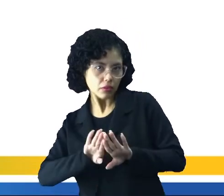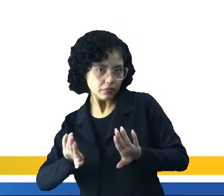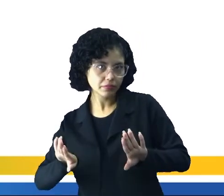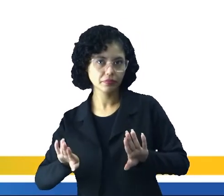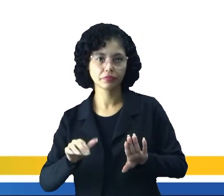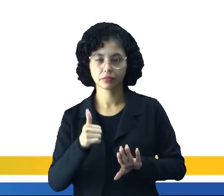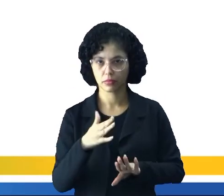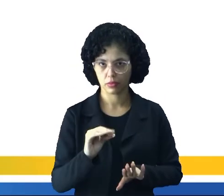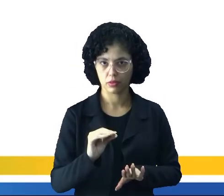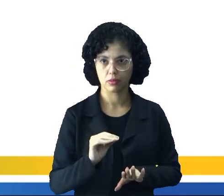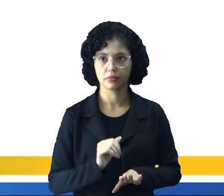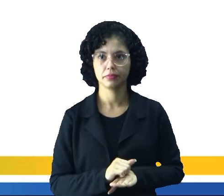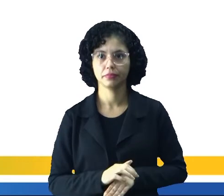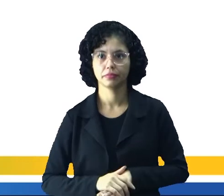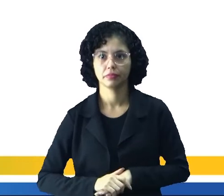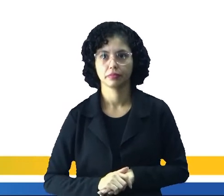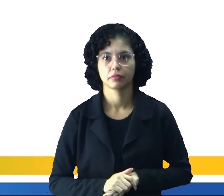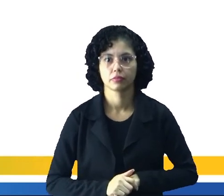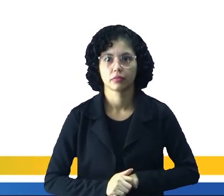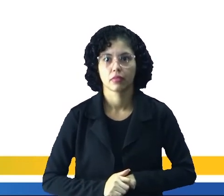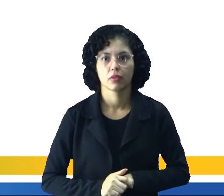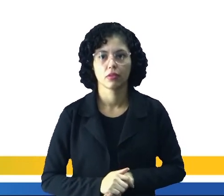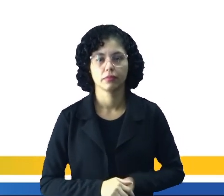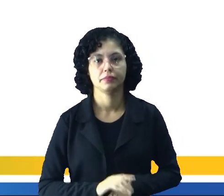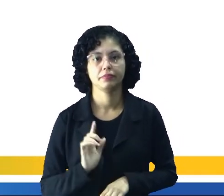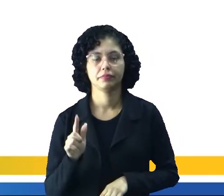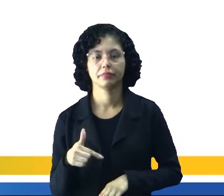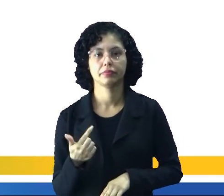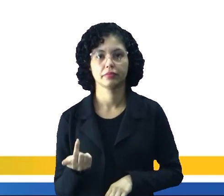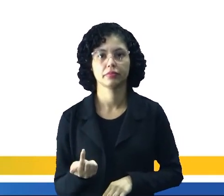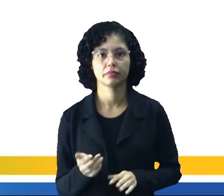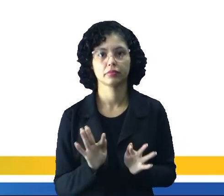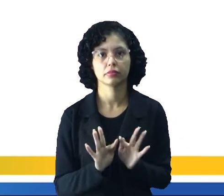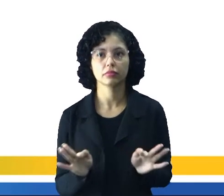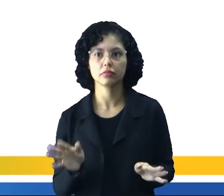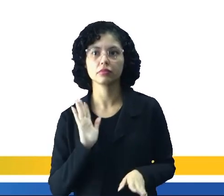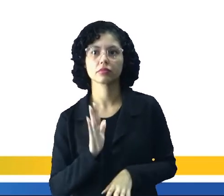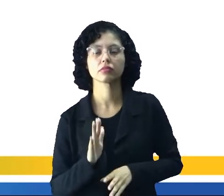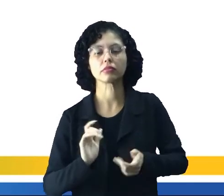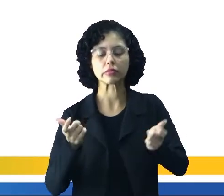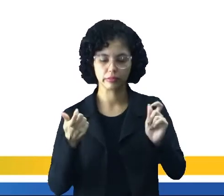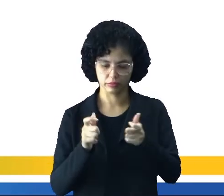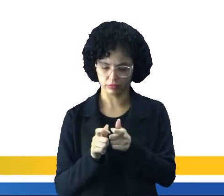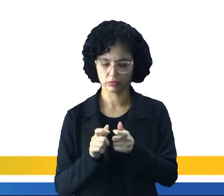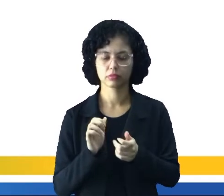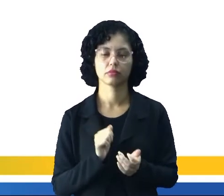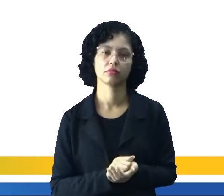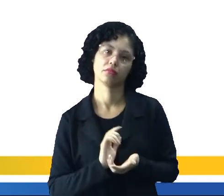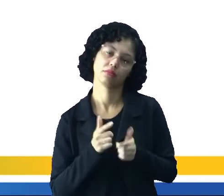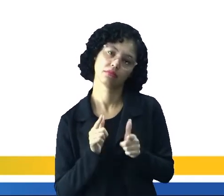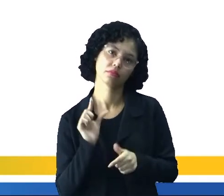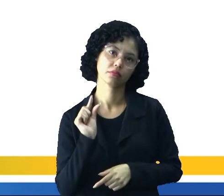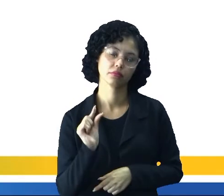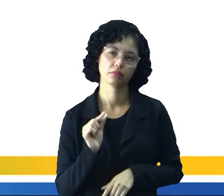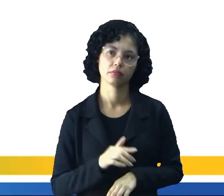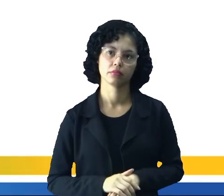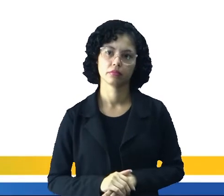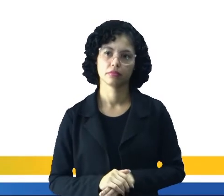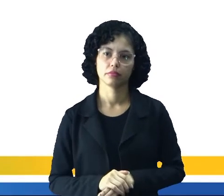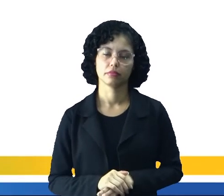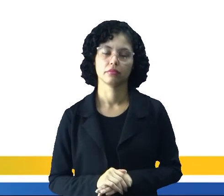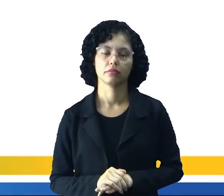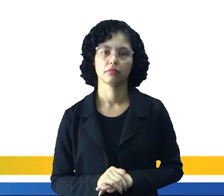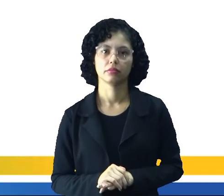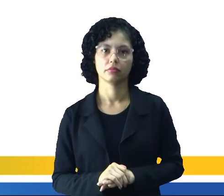ali na linha 10 da palavra não, só que na próxima linha ele começou já com letra minúscula. Então, configura